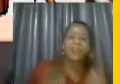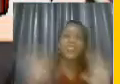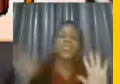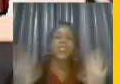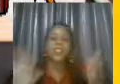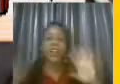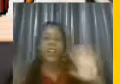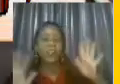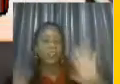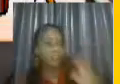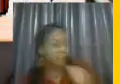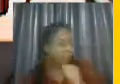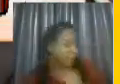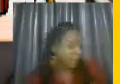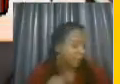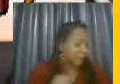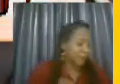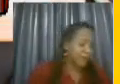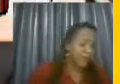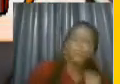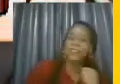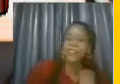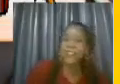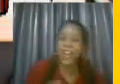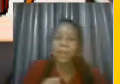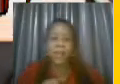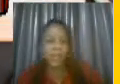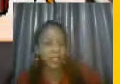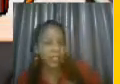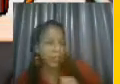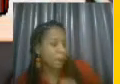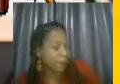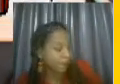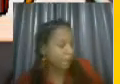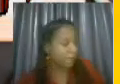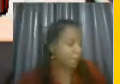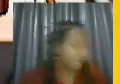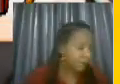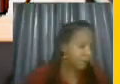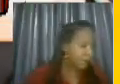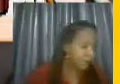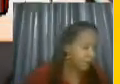Como é que vocês estão? E aí, belezinha?